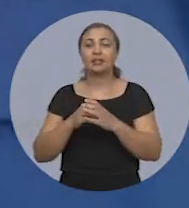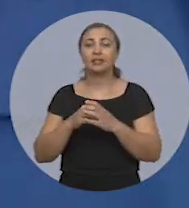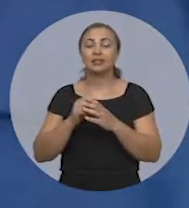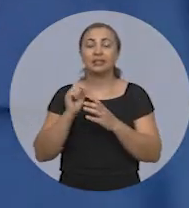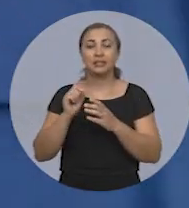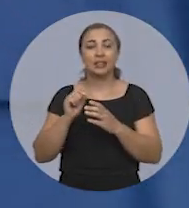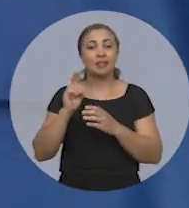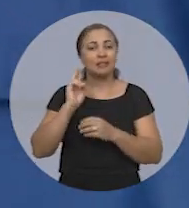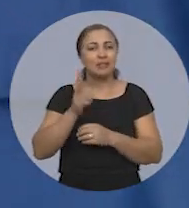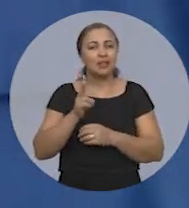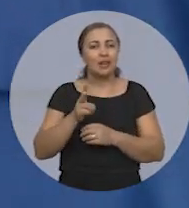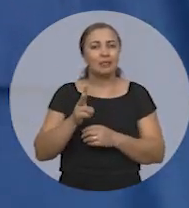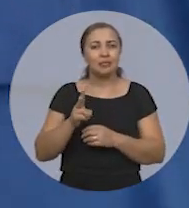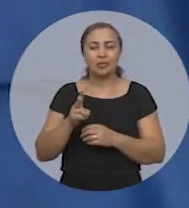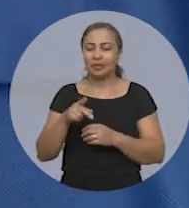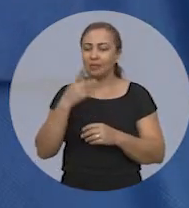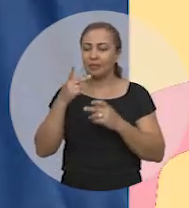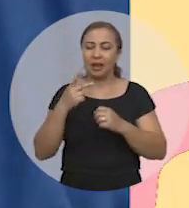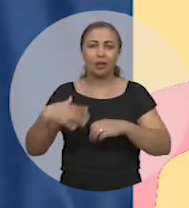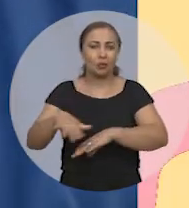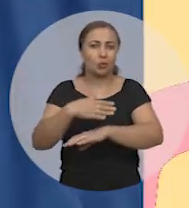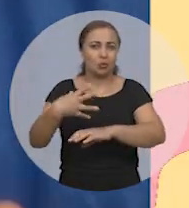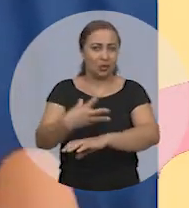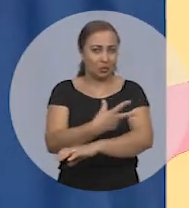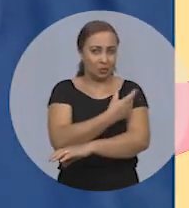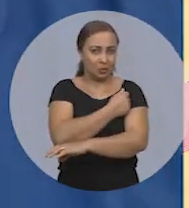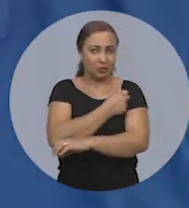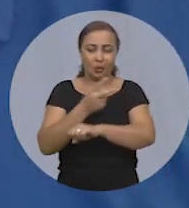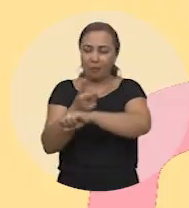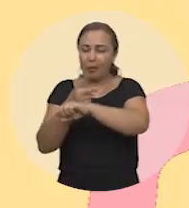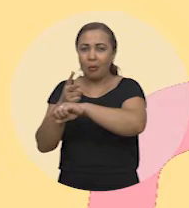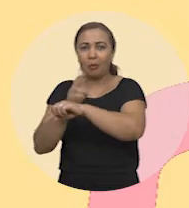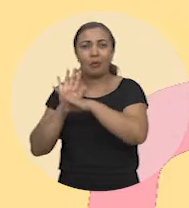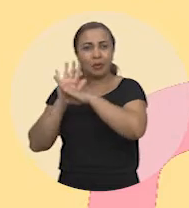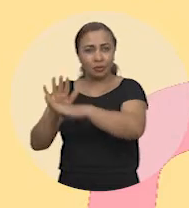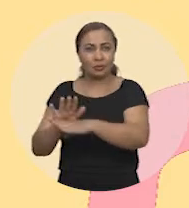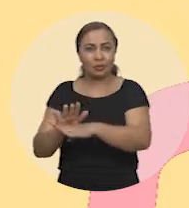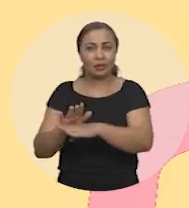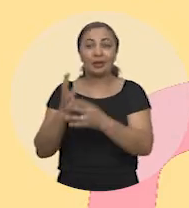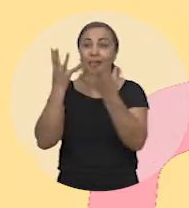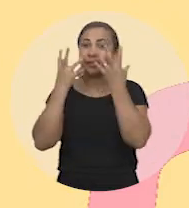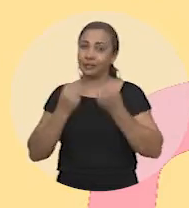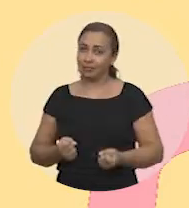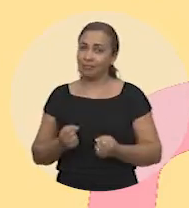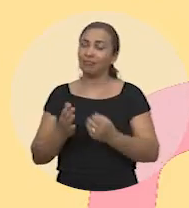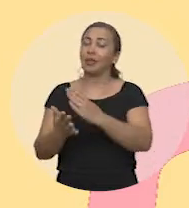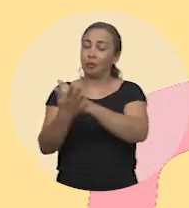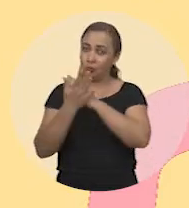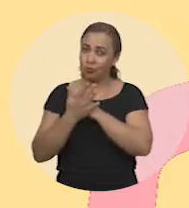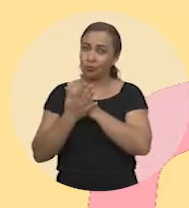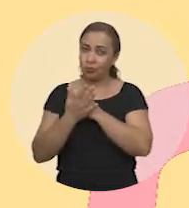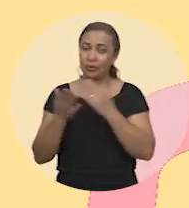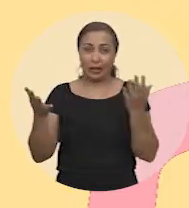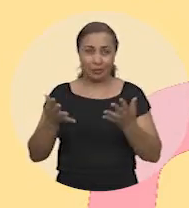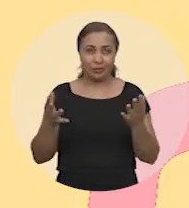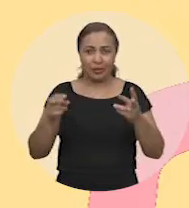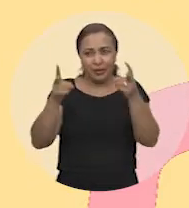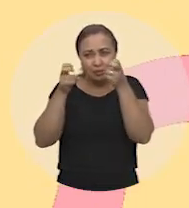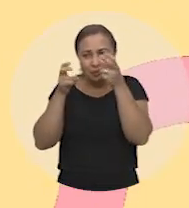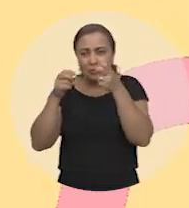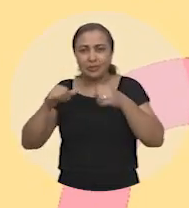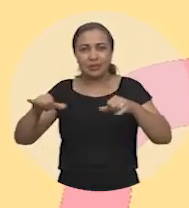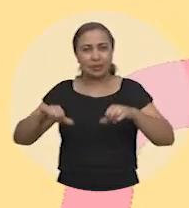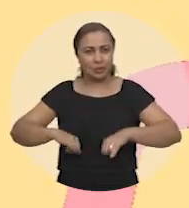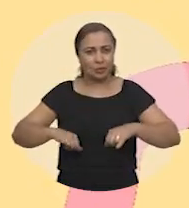profissionais e a ideia sempre é abordar as emoções ajude acertasse ajudado nesses